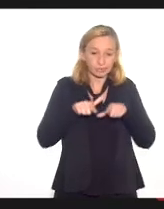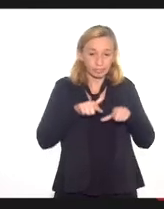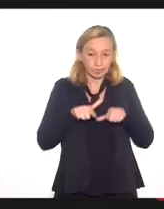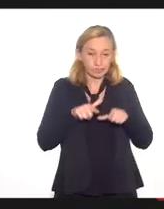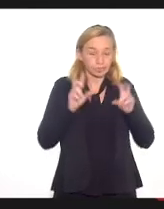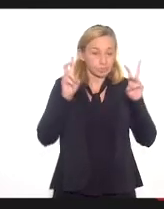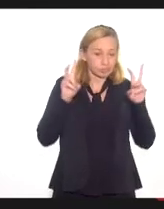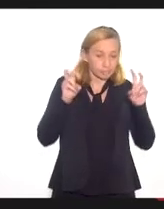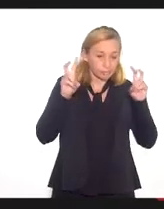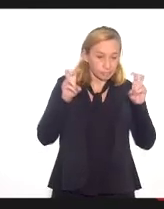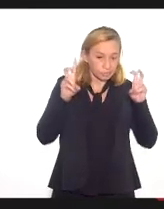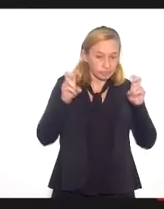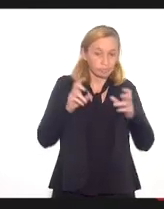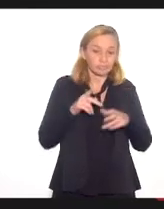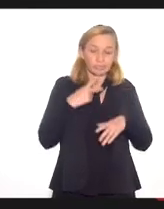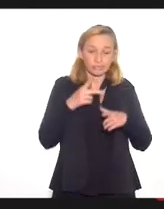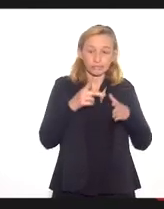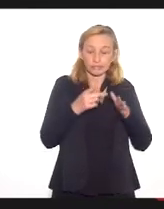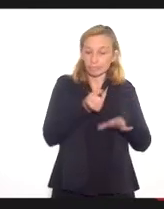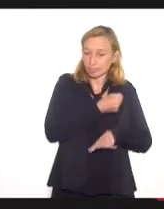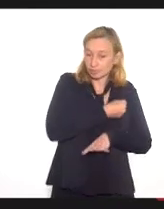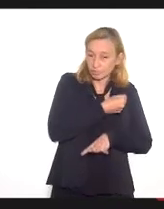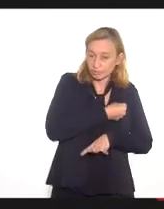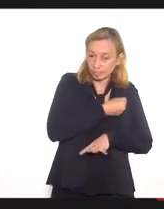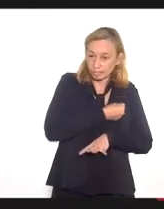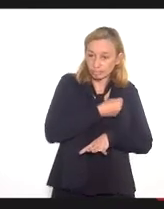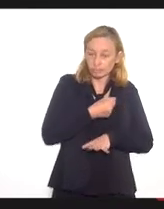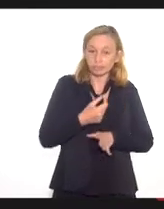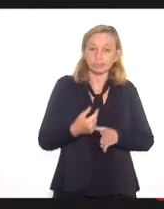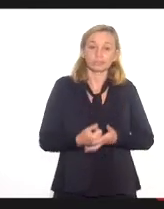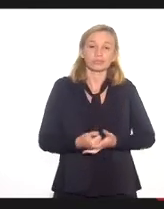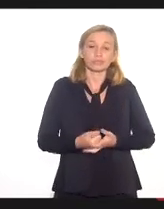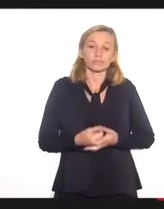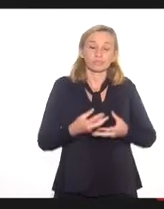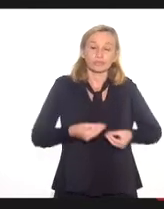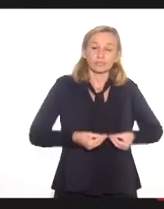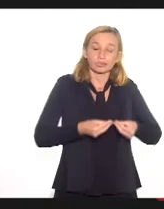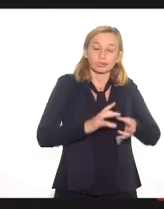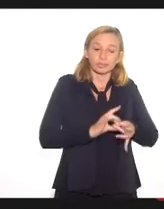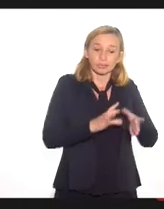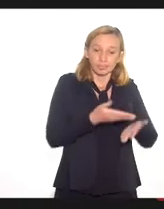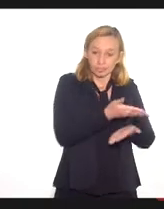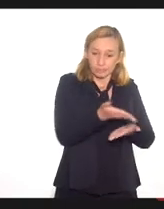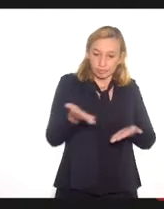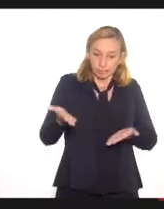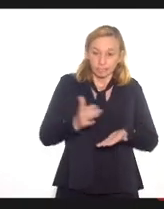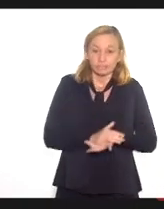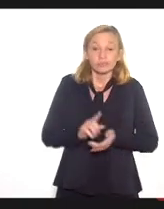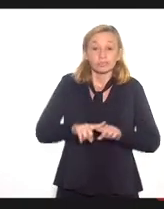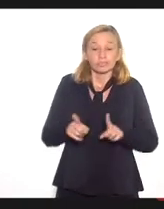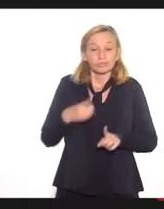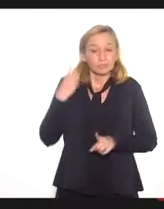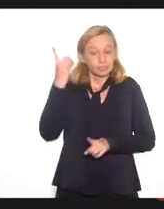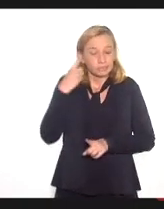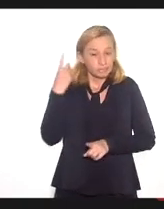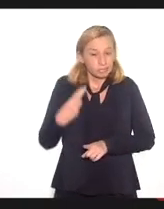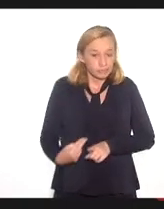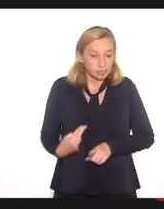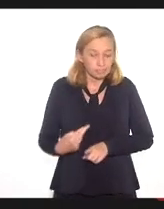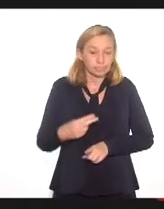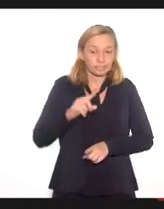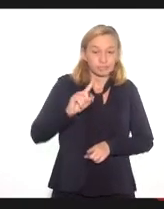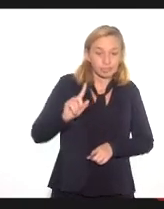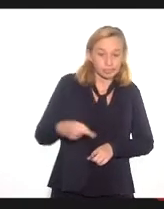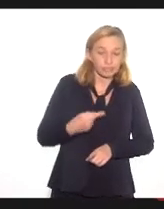isso colocar alguns dados deixar também esses dados à disposição de vocês mas deputada Renata aproveitar a Luana